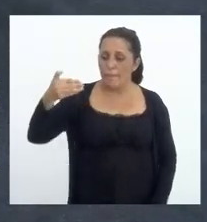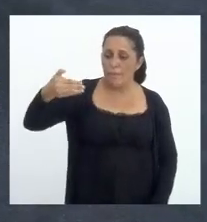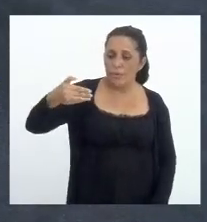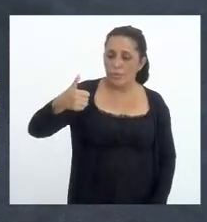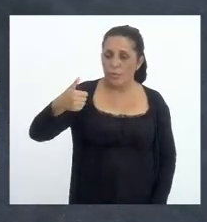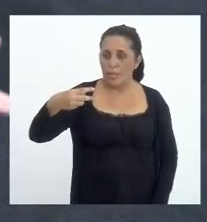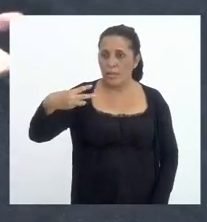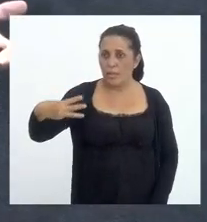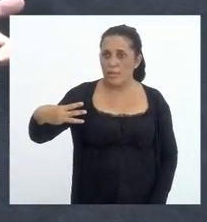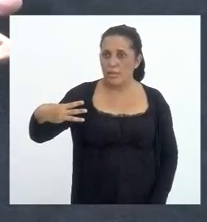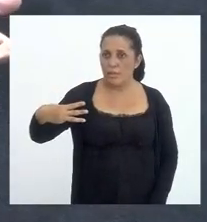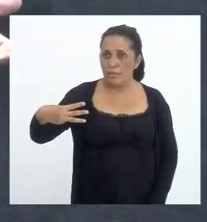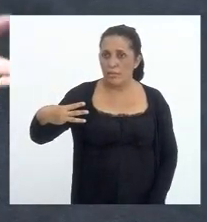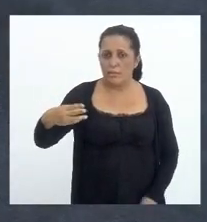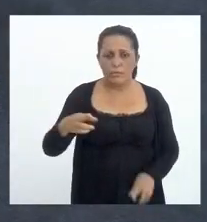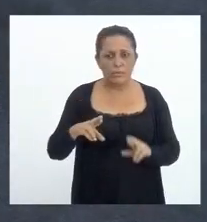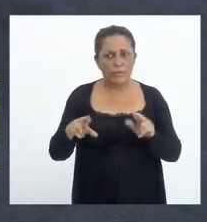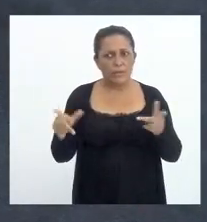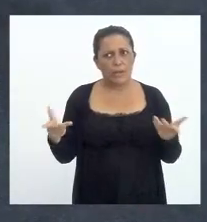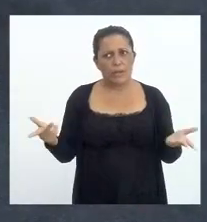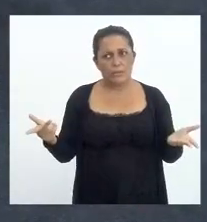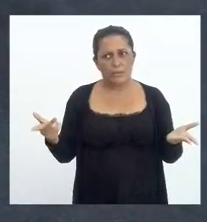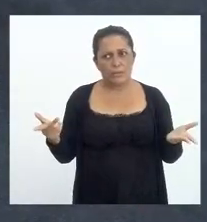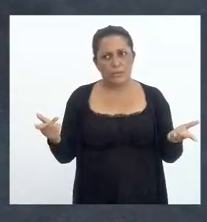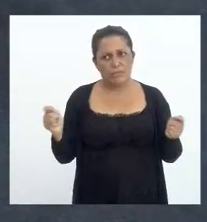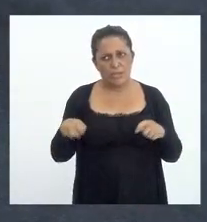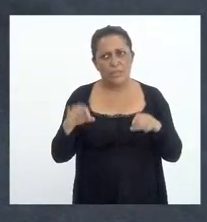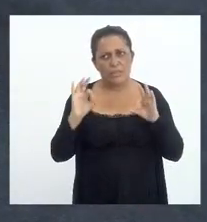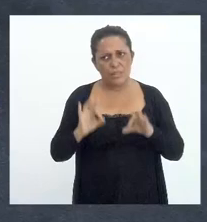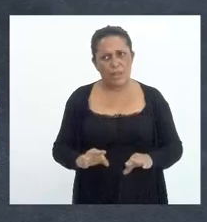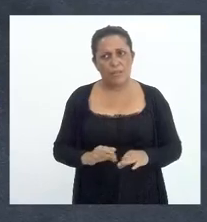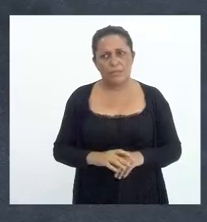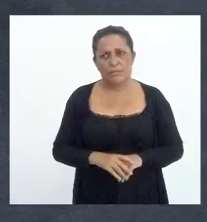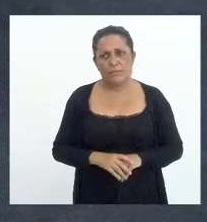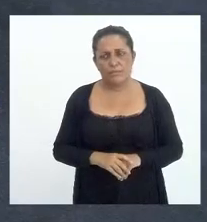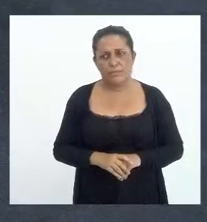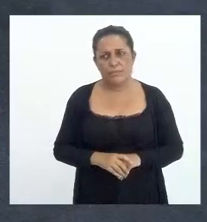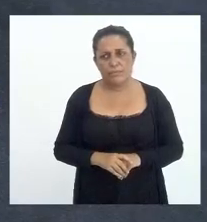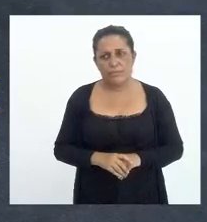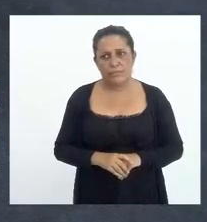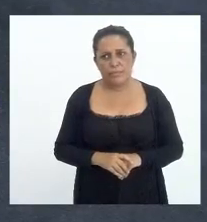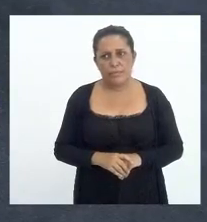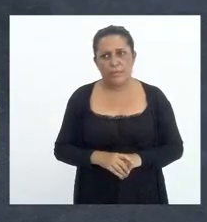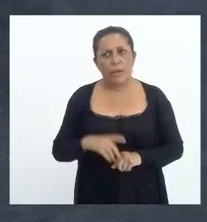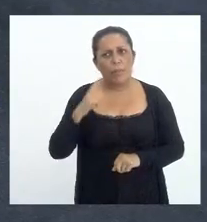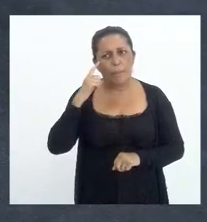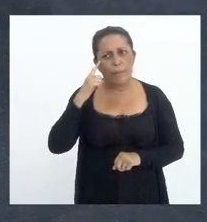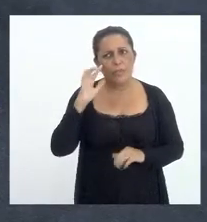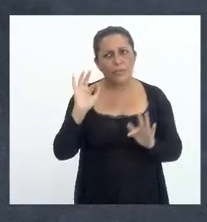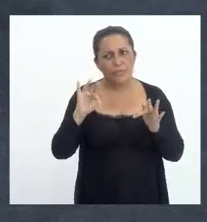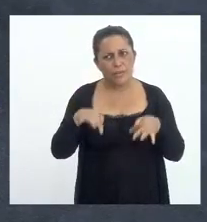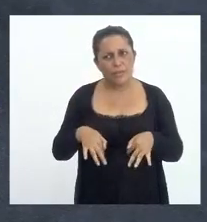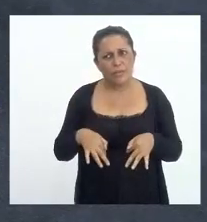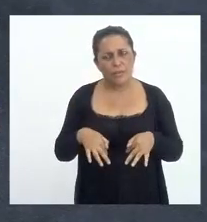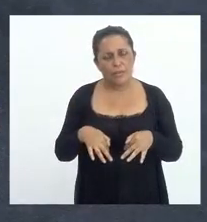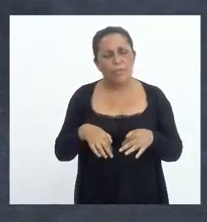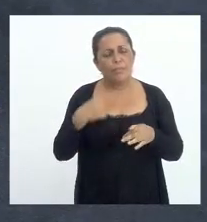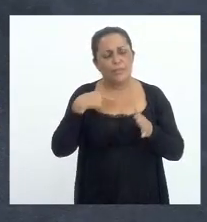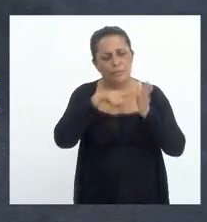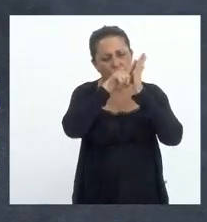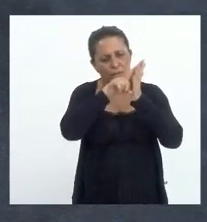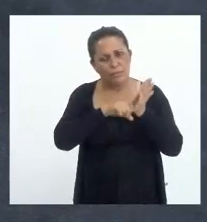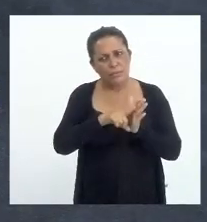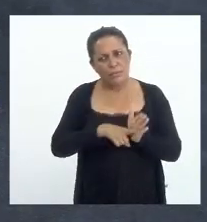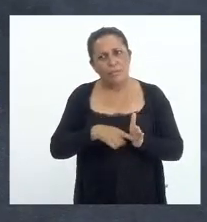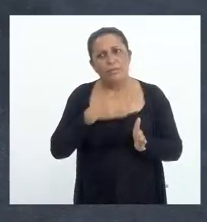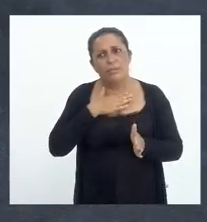lá, de um jeito completamente diferente. Será que isso vai dar certo? Eu peço, por favor, para encerrar, que vejam isso com parcimônia,